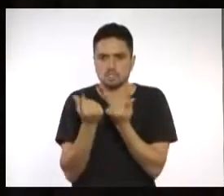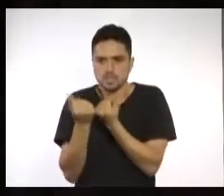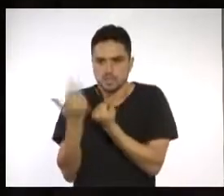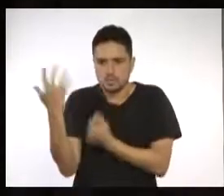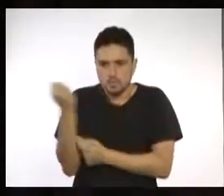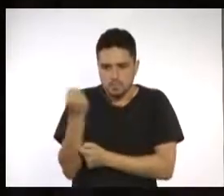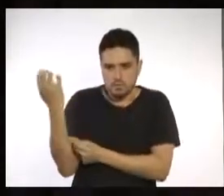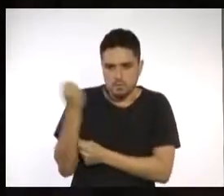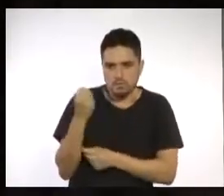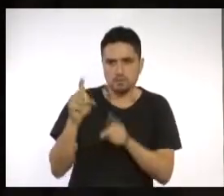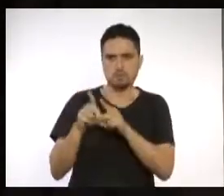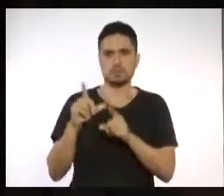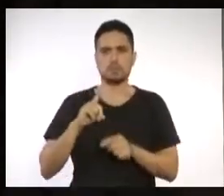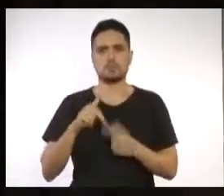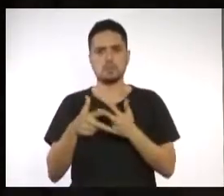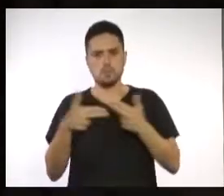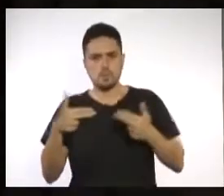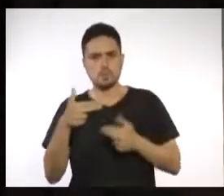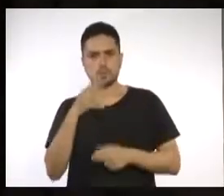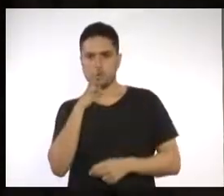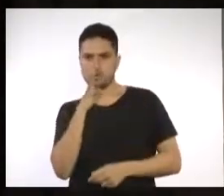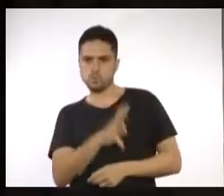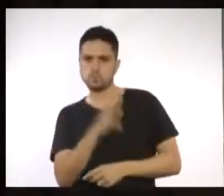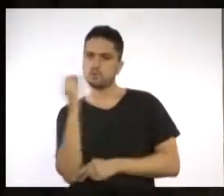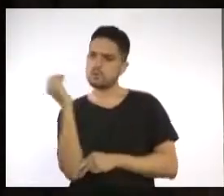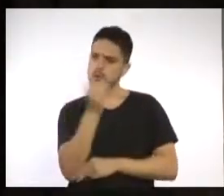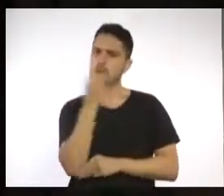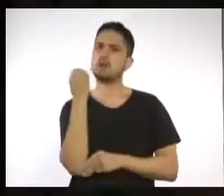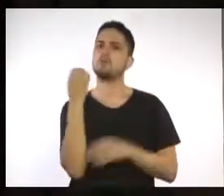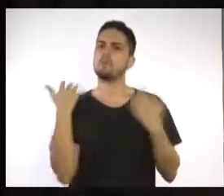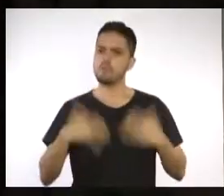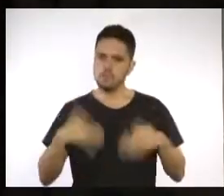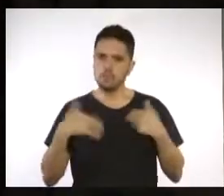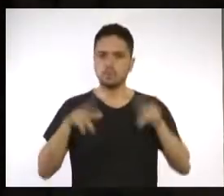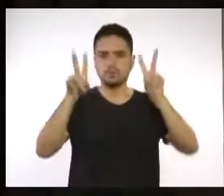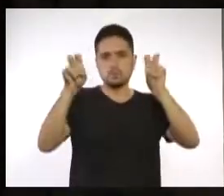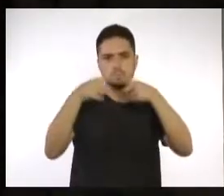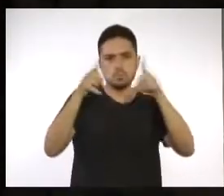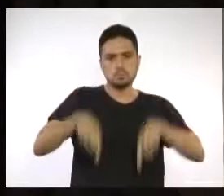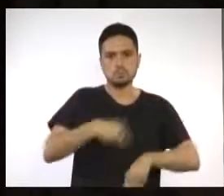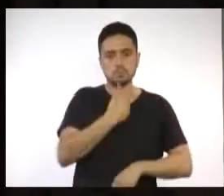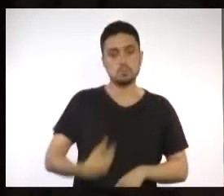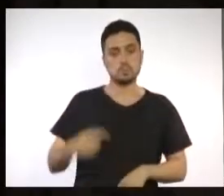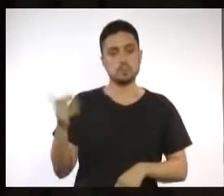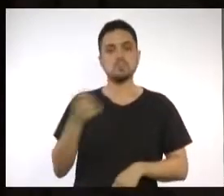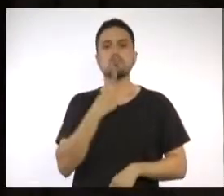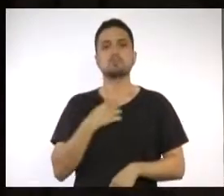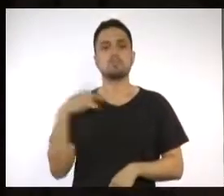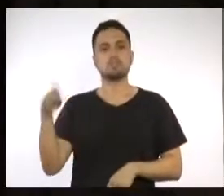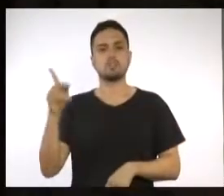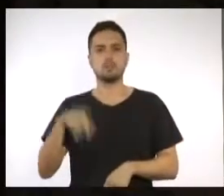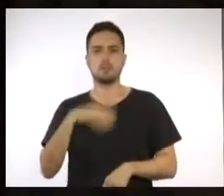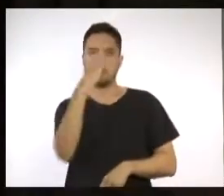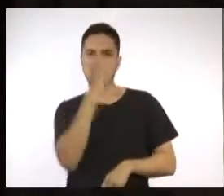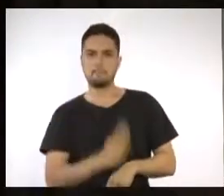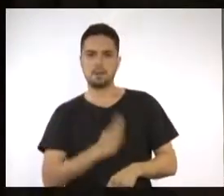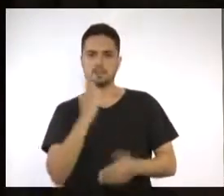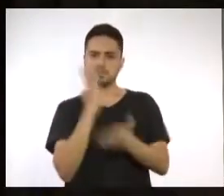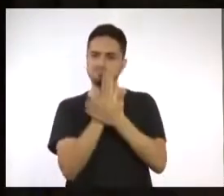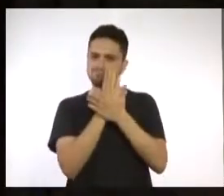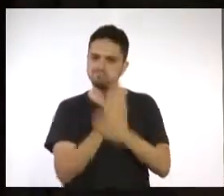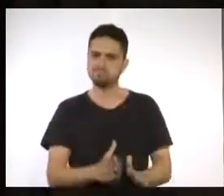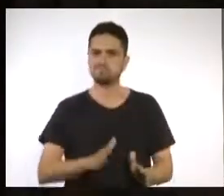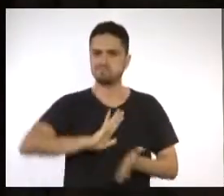sua atuação nesses setores, referindo-se aos servidores públicos, que ele pretende destruir no Brasil, ao destruir o